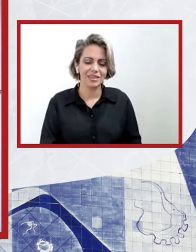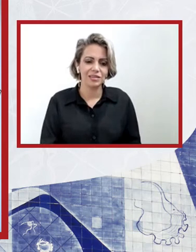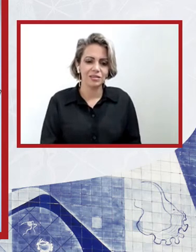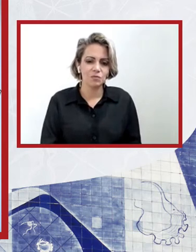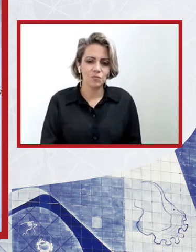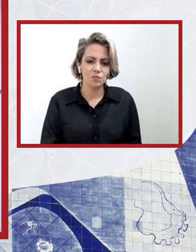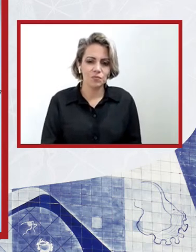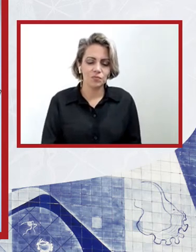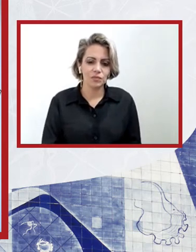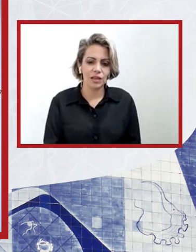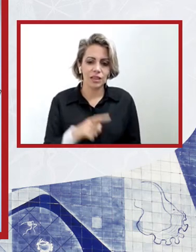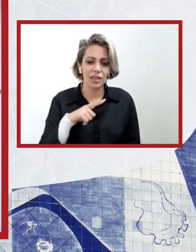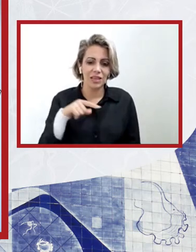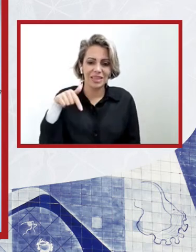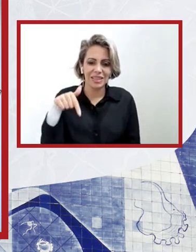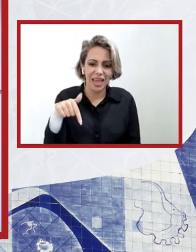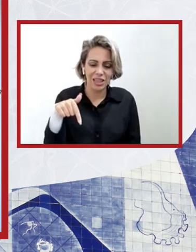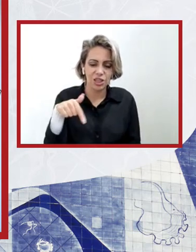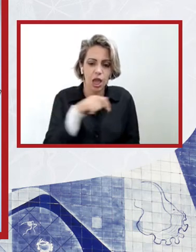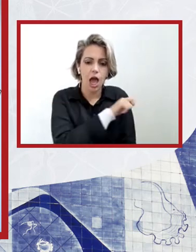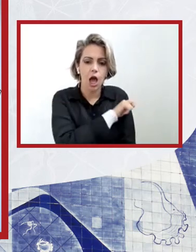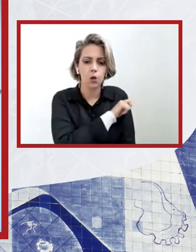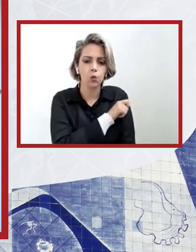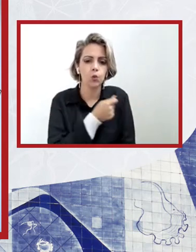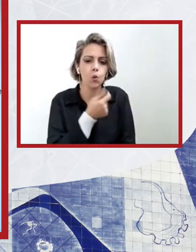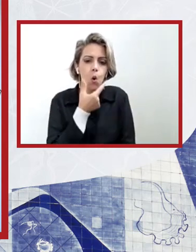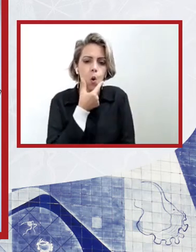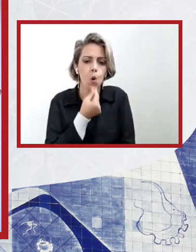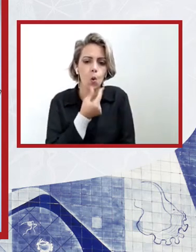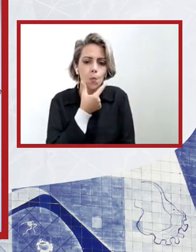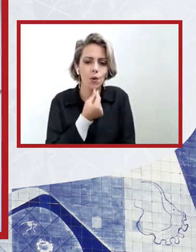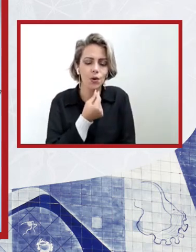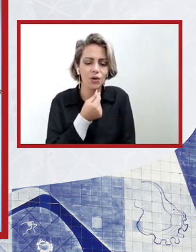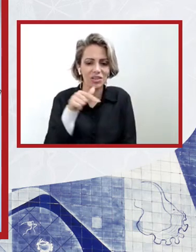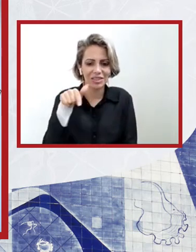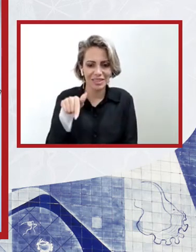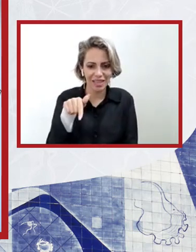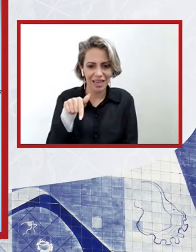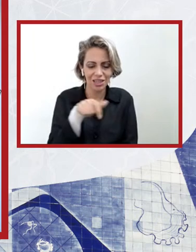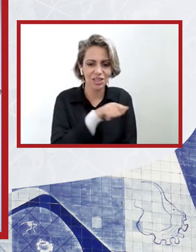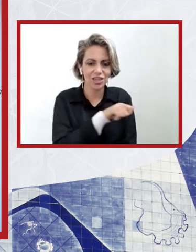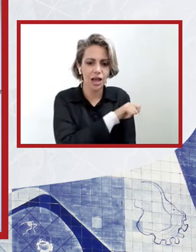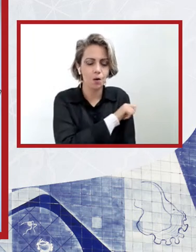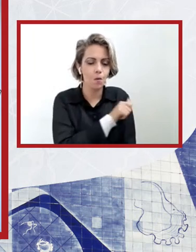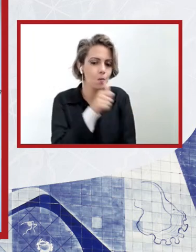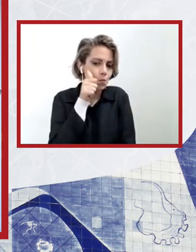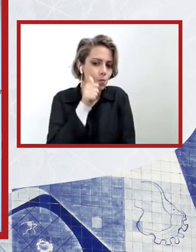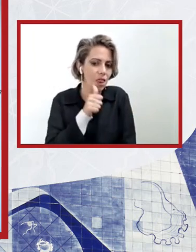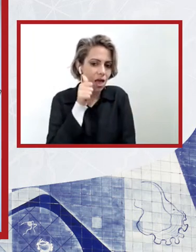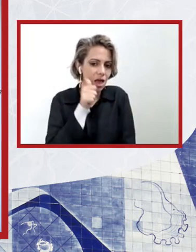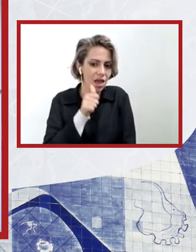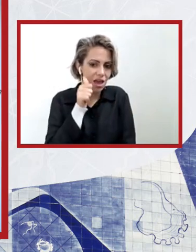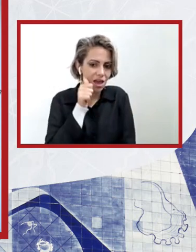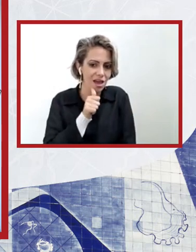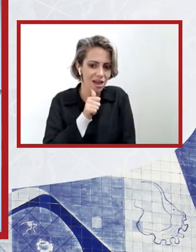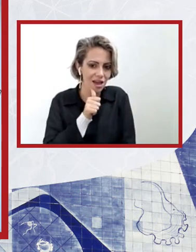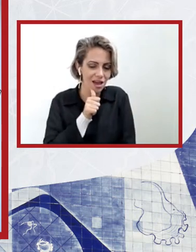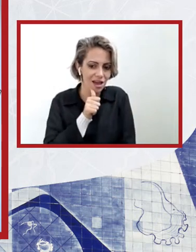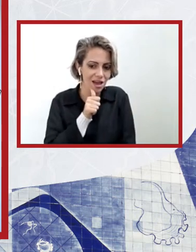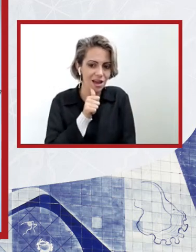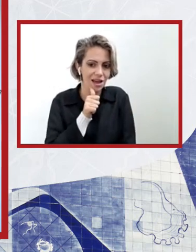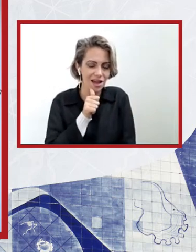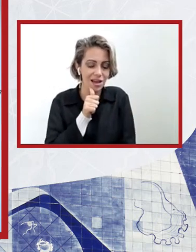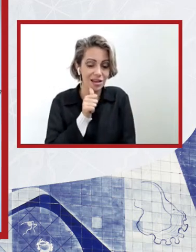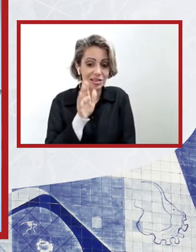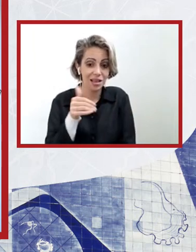7 estudantes do sexo masculino, 7 estudantes do sexo feminino. Daí